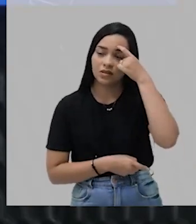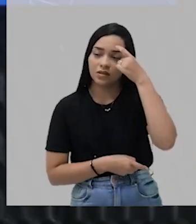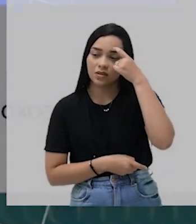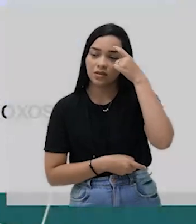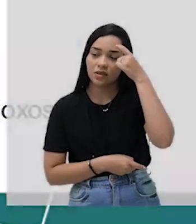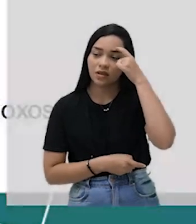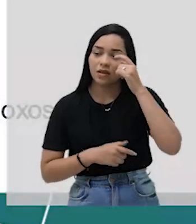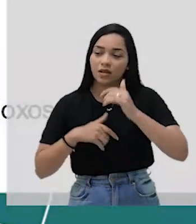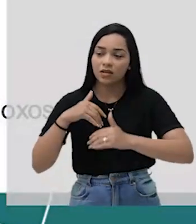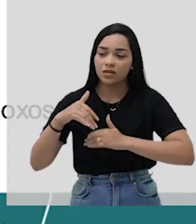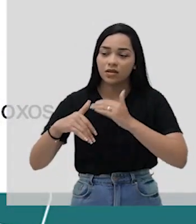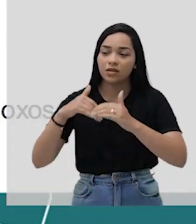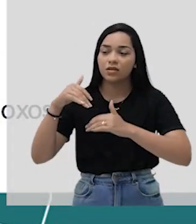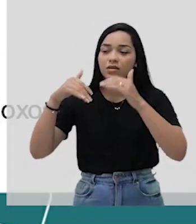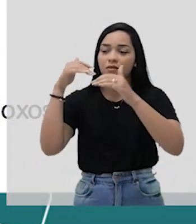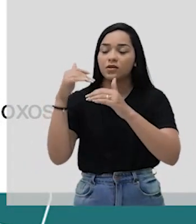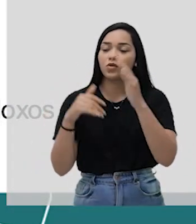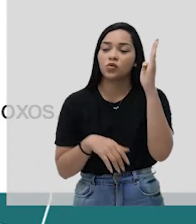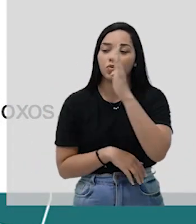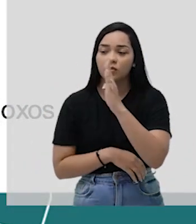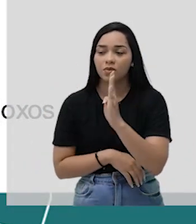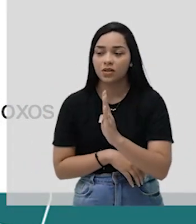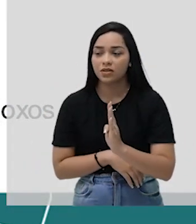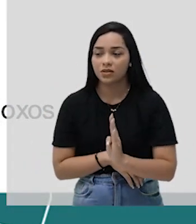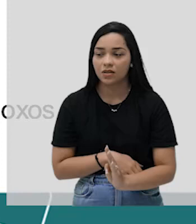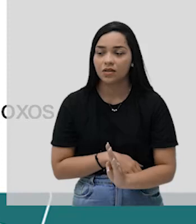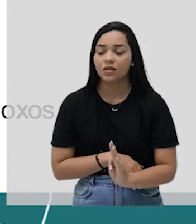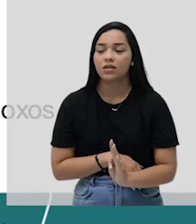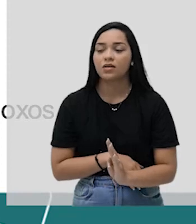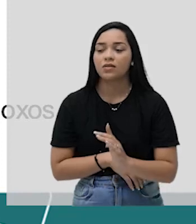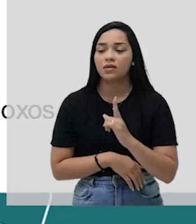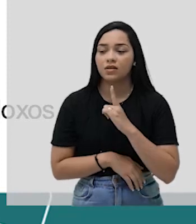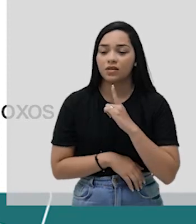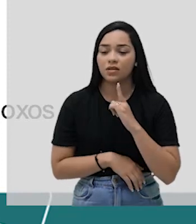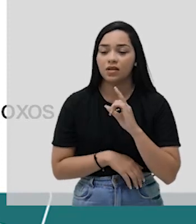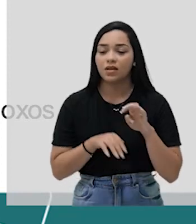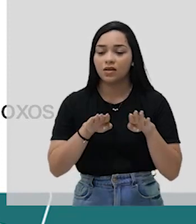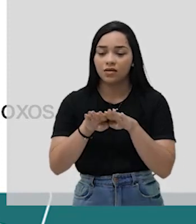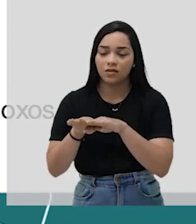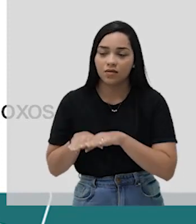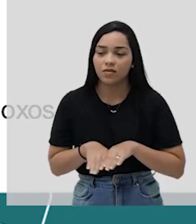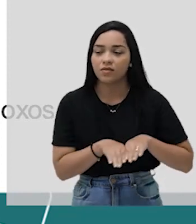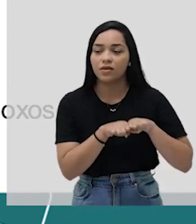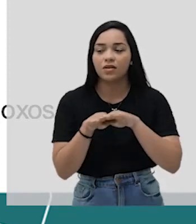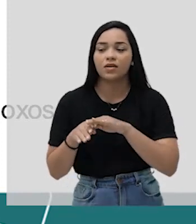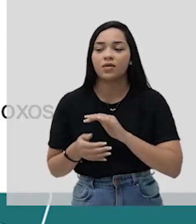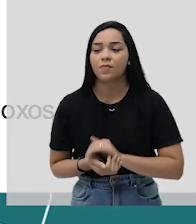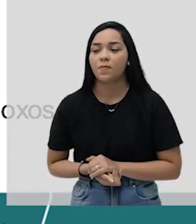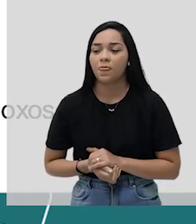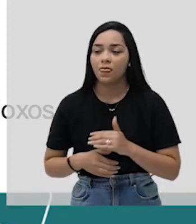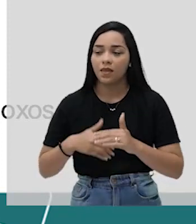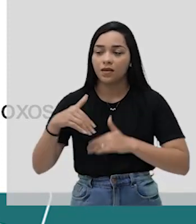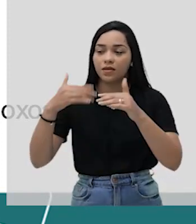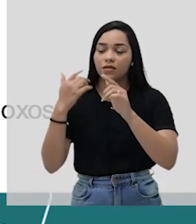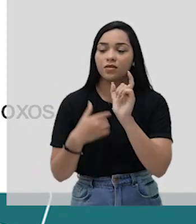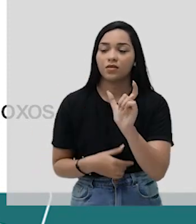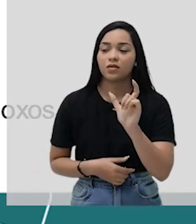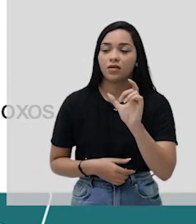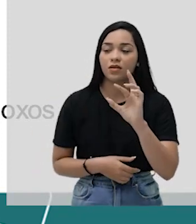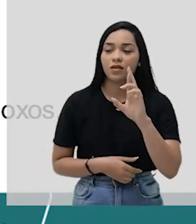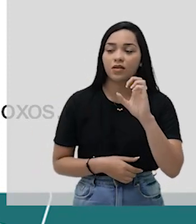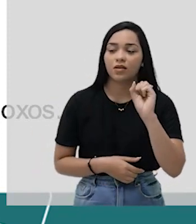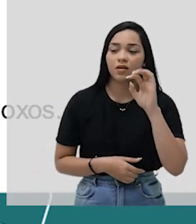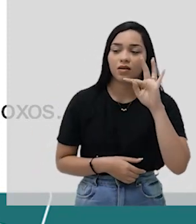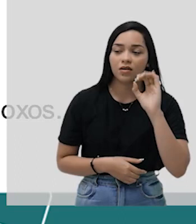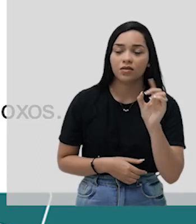de crescimento brasileiro com equidade. Um crescimento, repare que não se fala mais